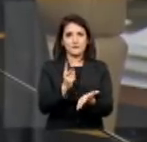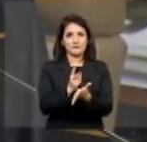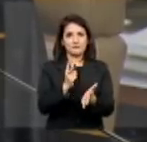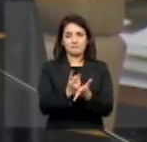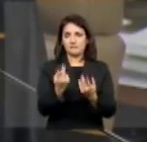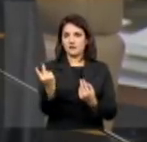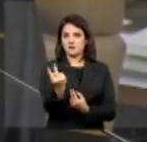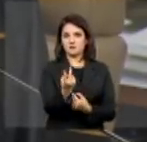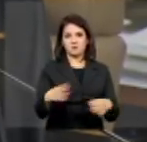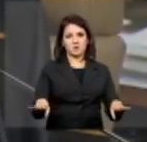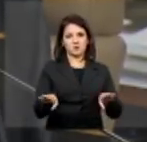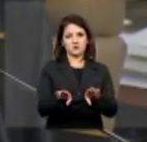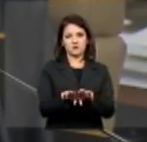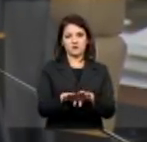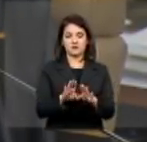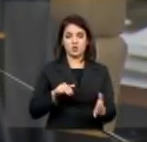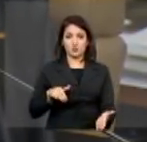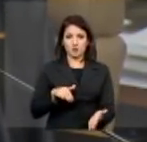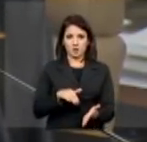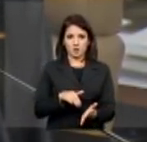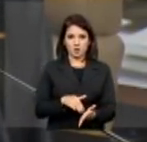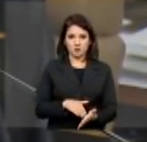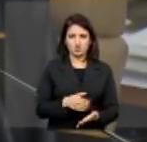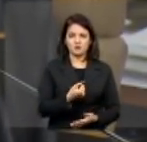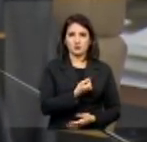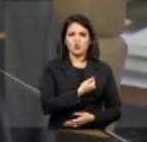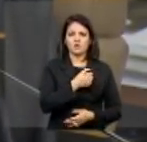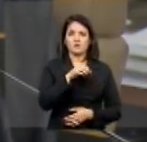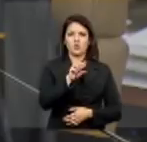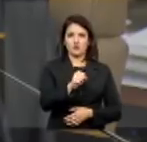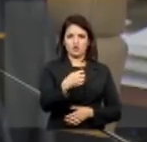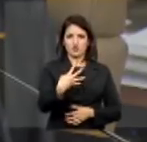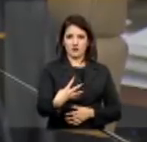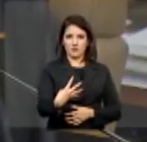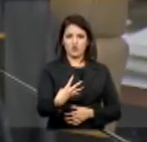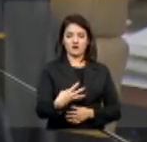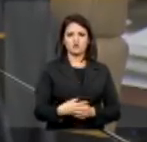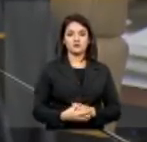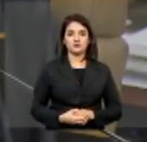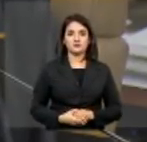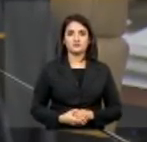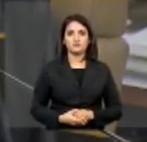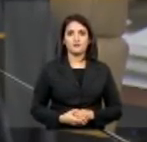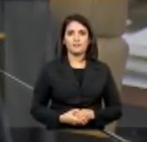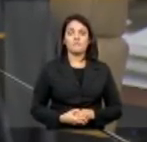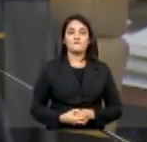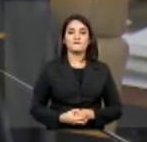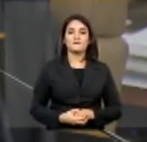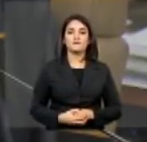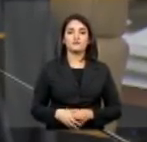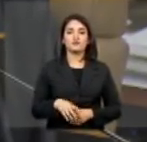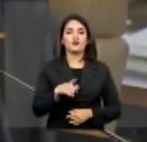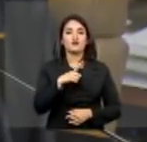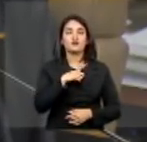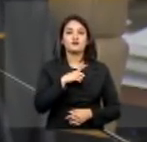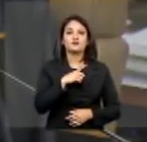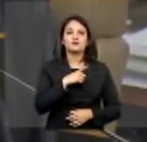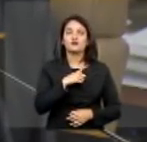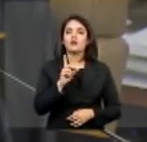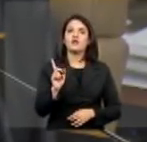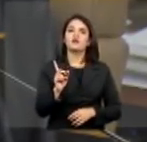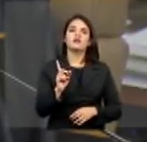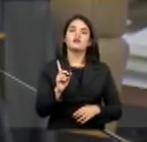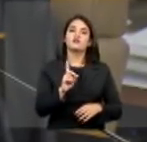no último item que mencionei antes que é o 80º quarto a sentença acentuou não cabe mudar o código